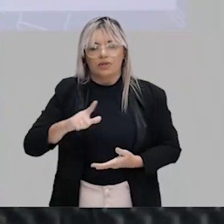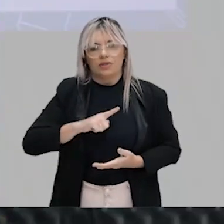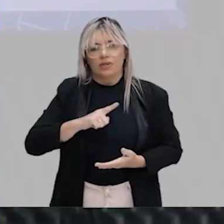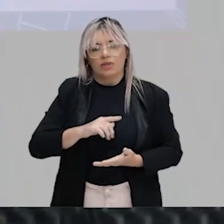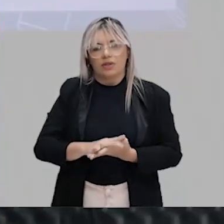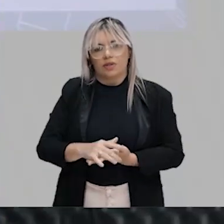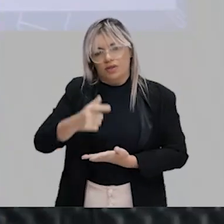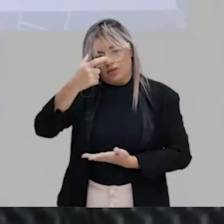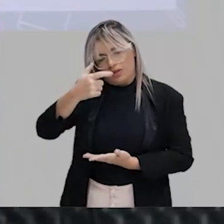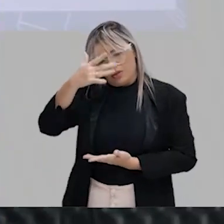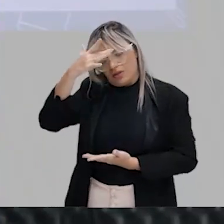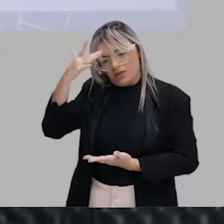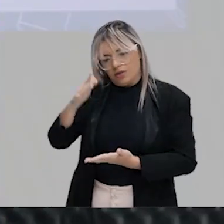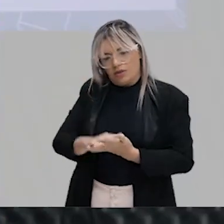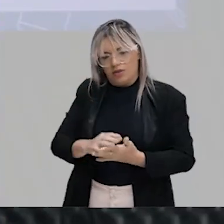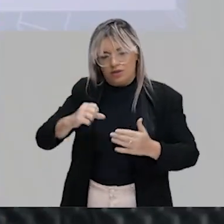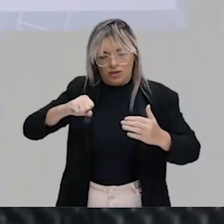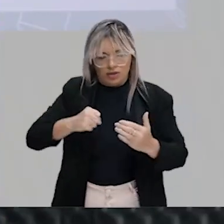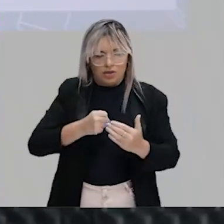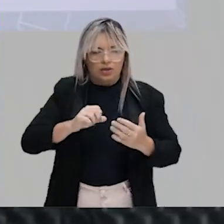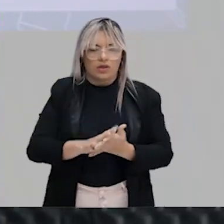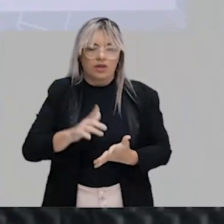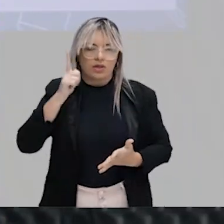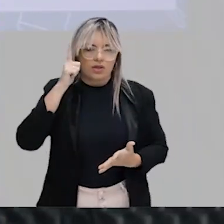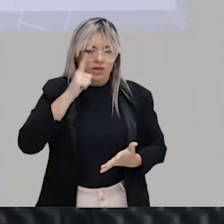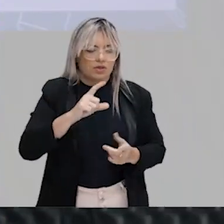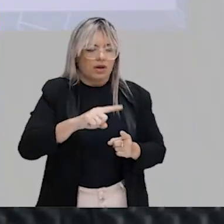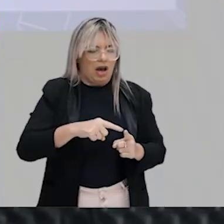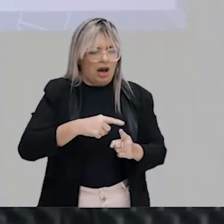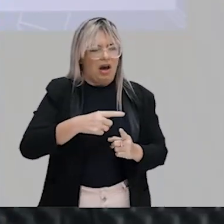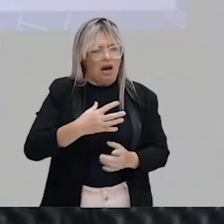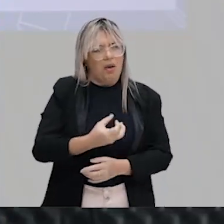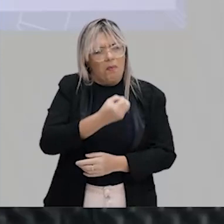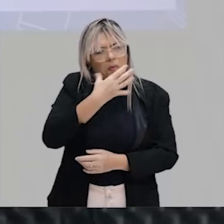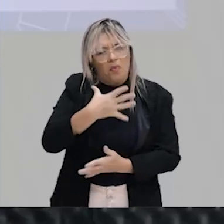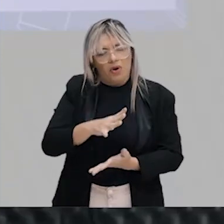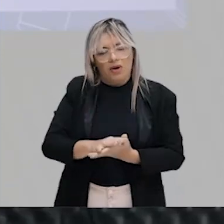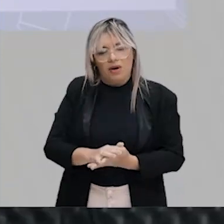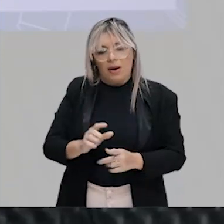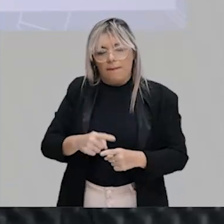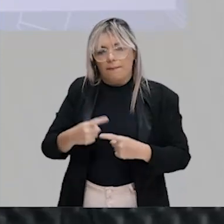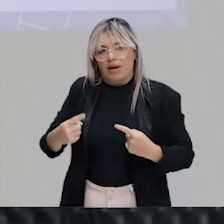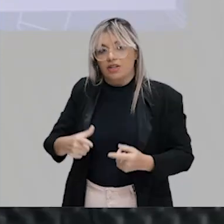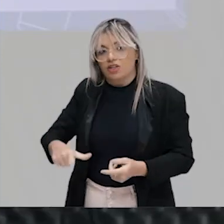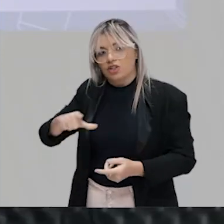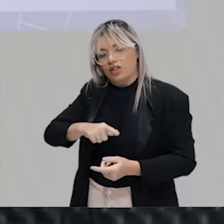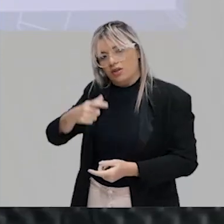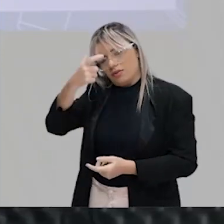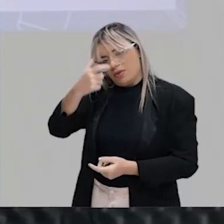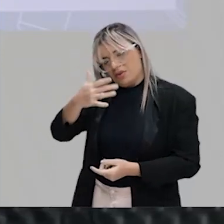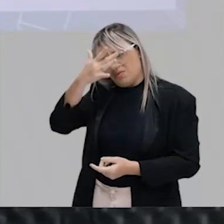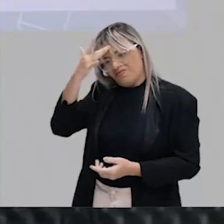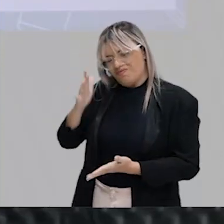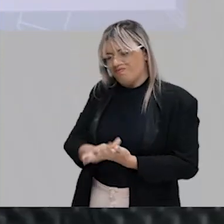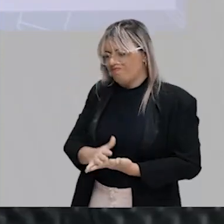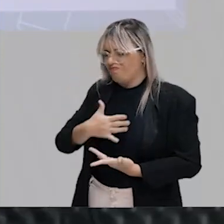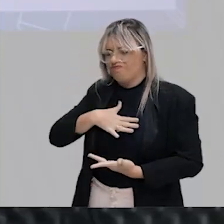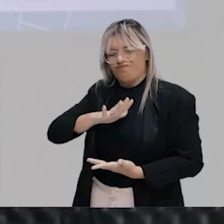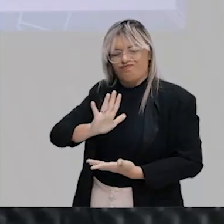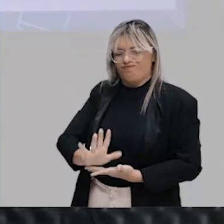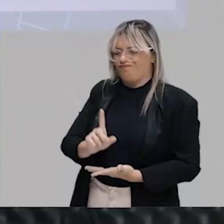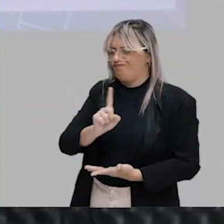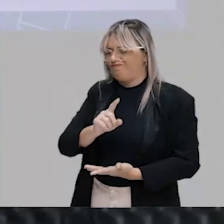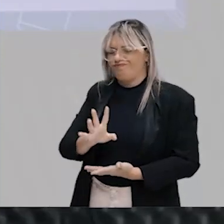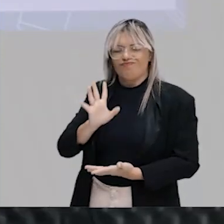conseguem enxergar aqui assim também, mas também existem lutadores que veem isso como um ponto negativo, como algo que não é